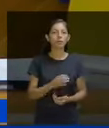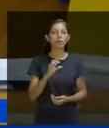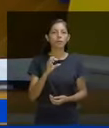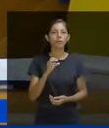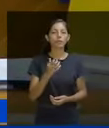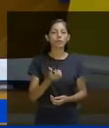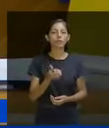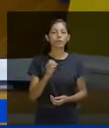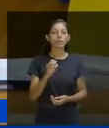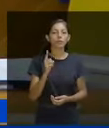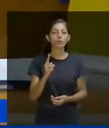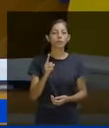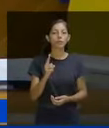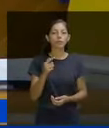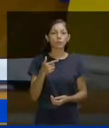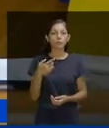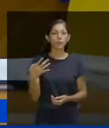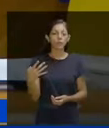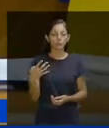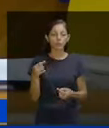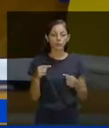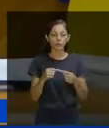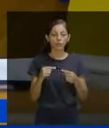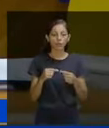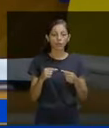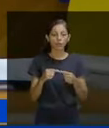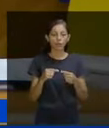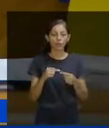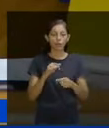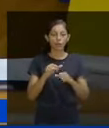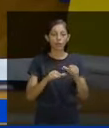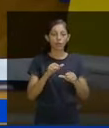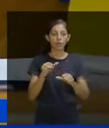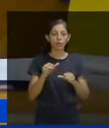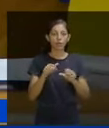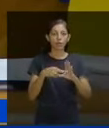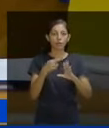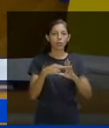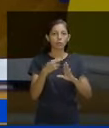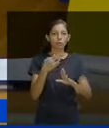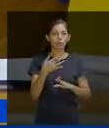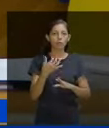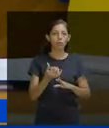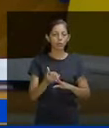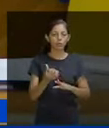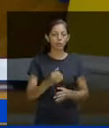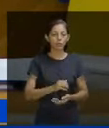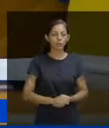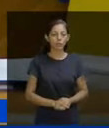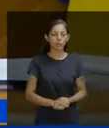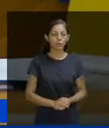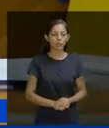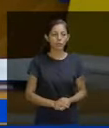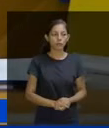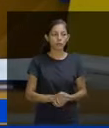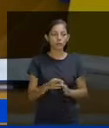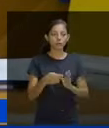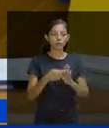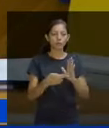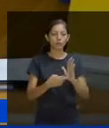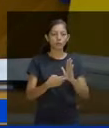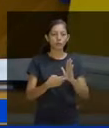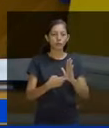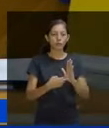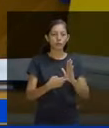600.101 de 2024, que trata da alteração da resolução 406, que dispõe sobre o regulamento da Secretaria